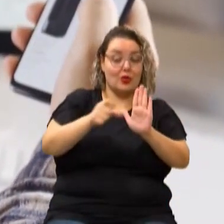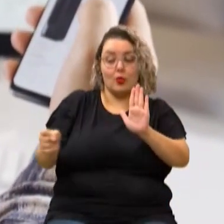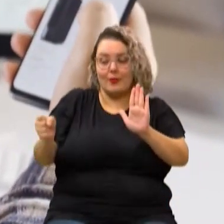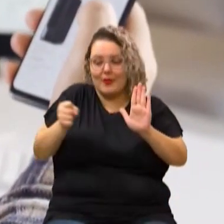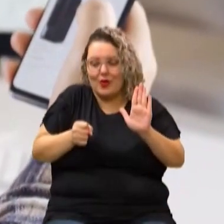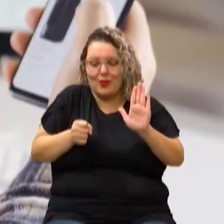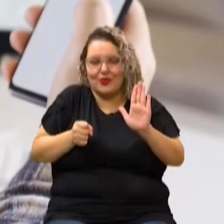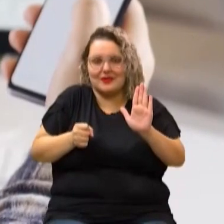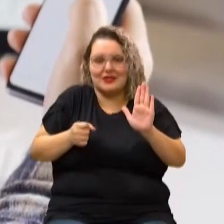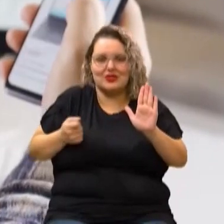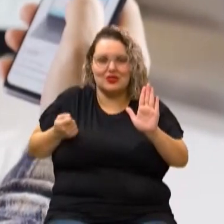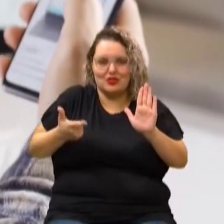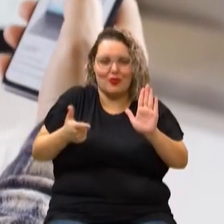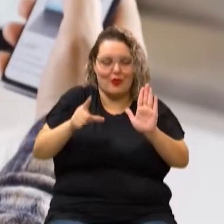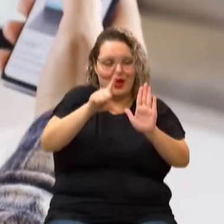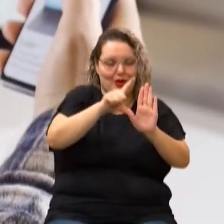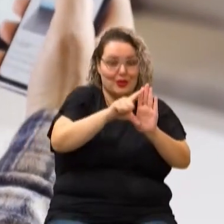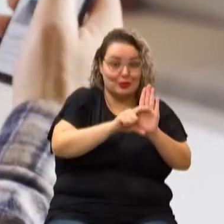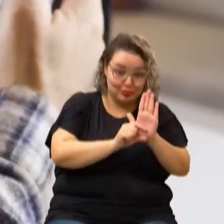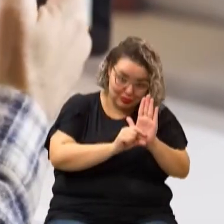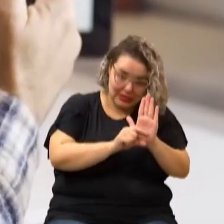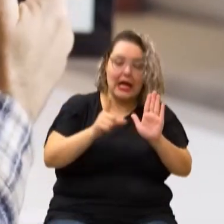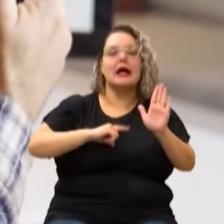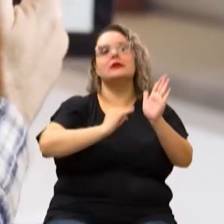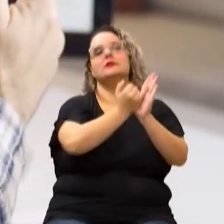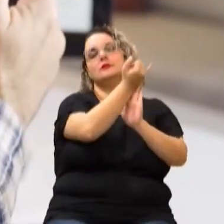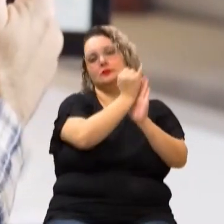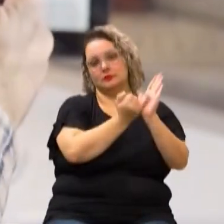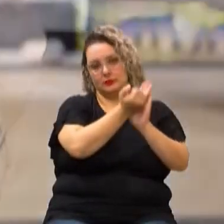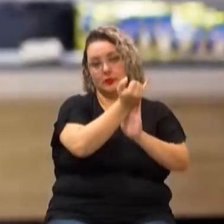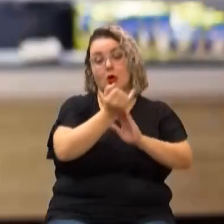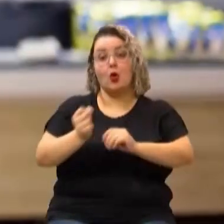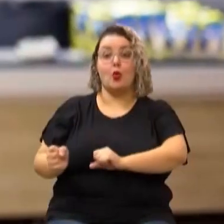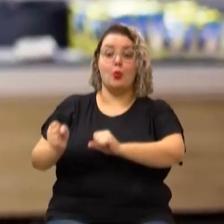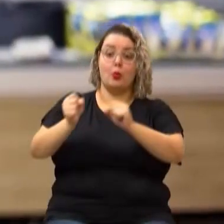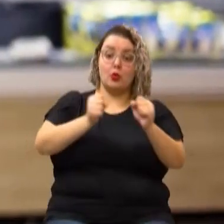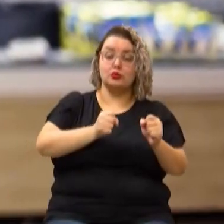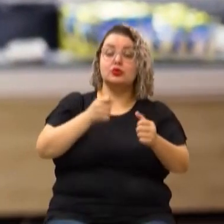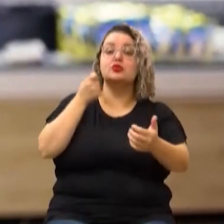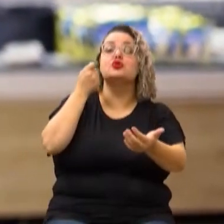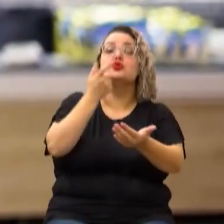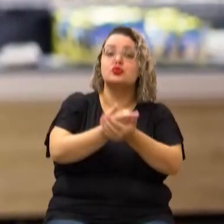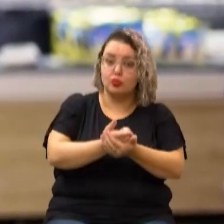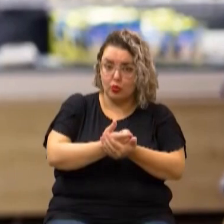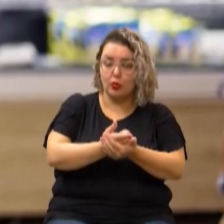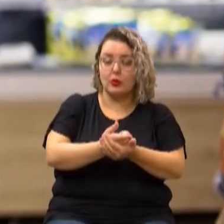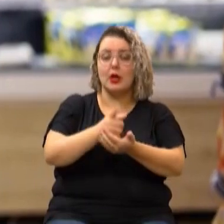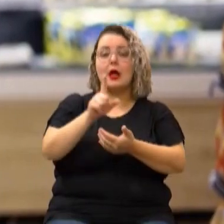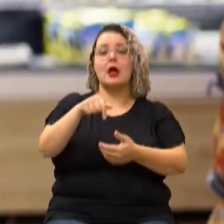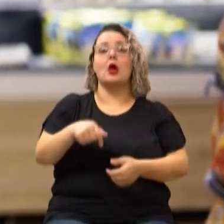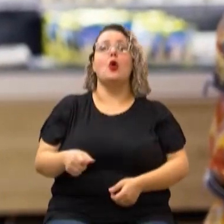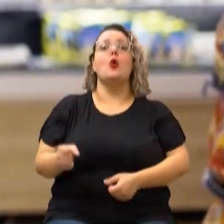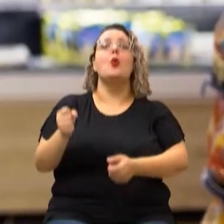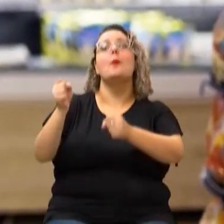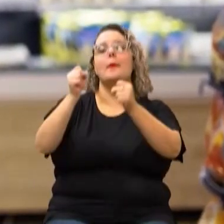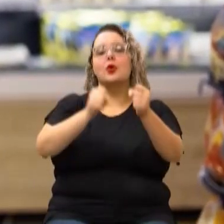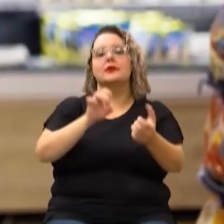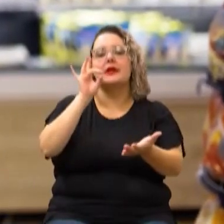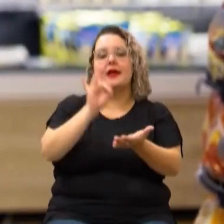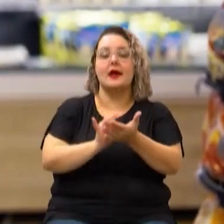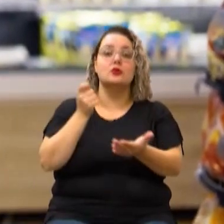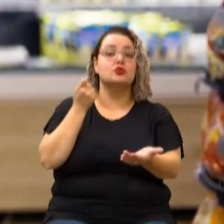Campinas, Adilson Bassan. Adilson, agradeço muito a sua participação aqui no nosso quadro da TV Câmara Campinas. Eu